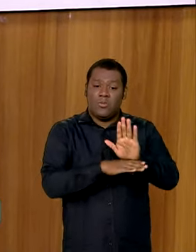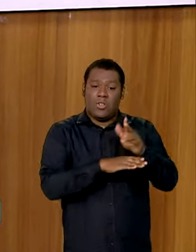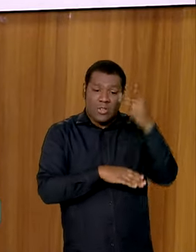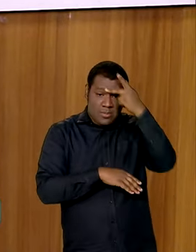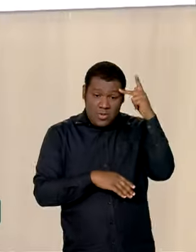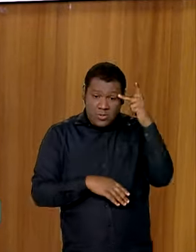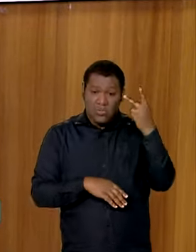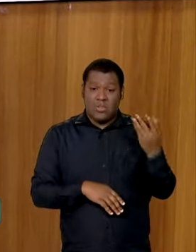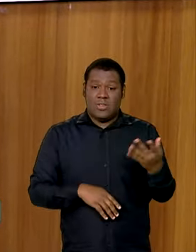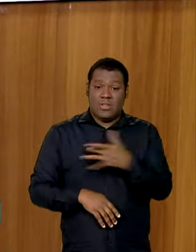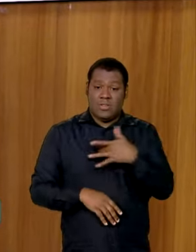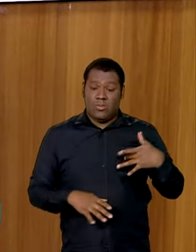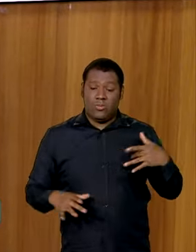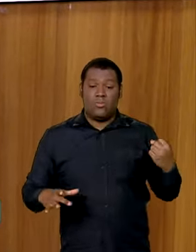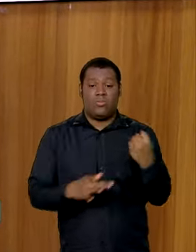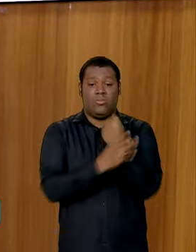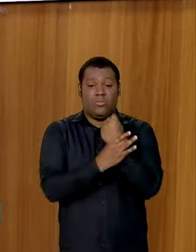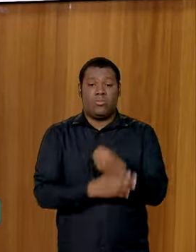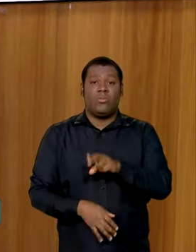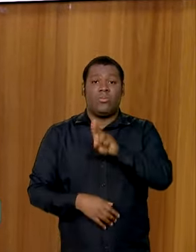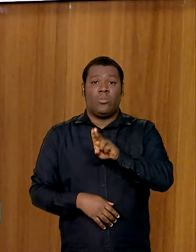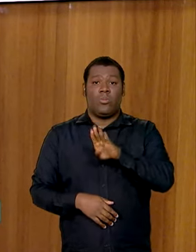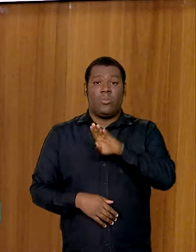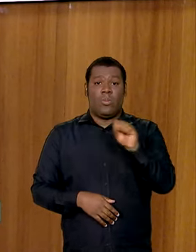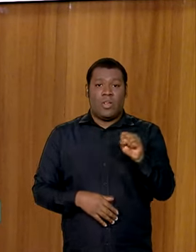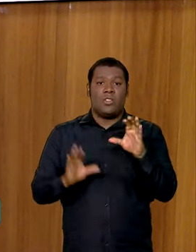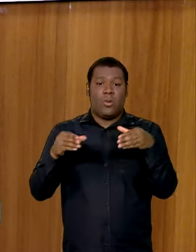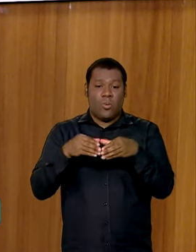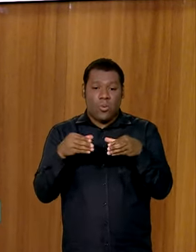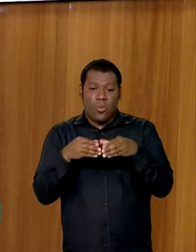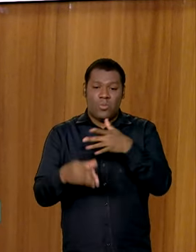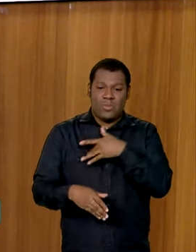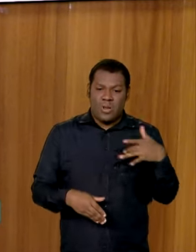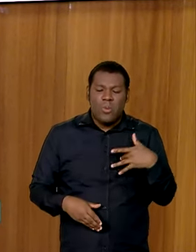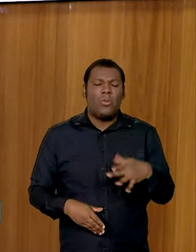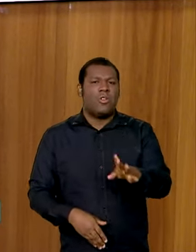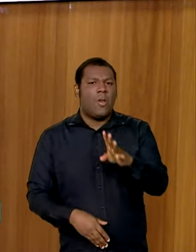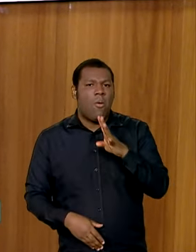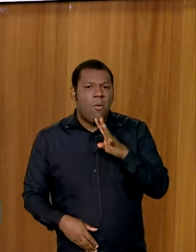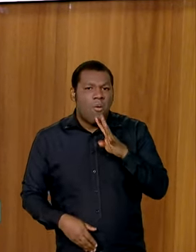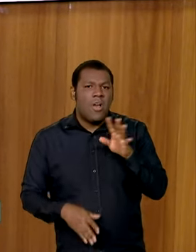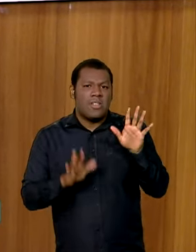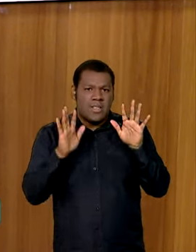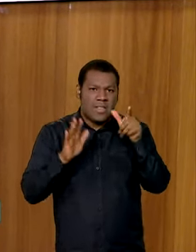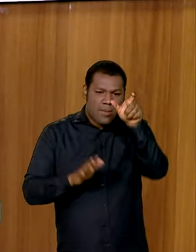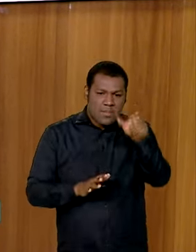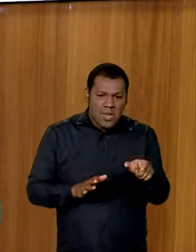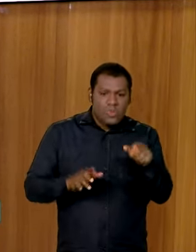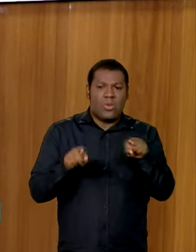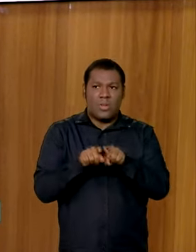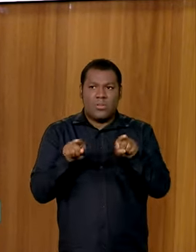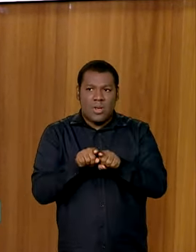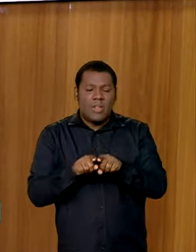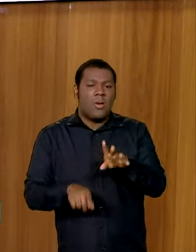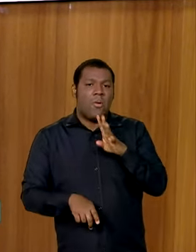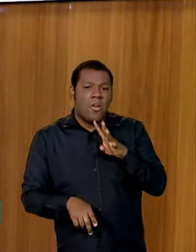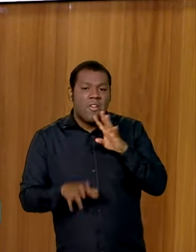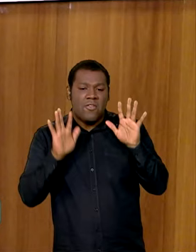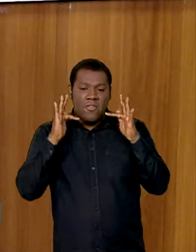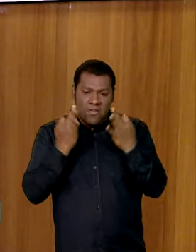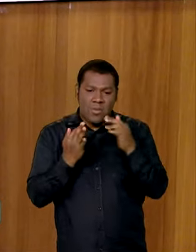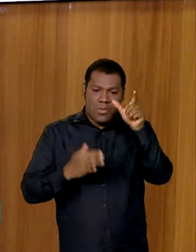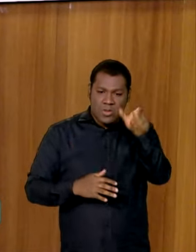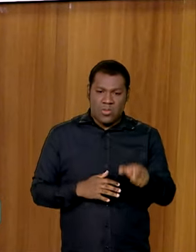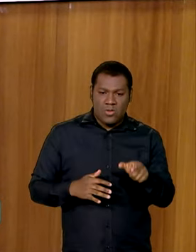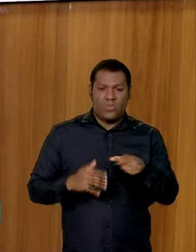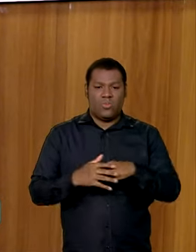da população. Na UBS, a equipe de saúde conhece a pessoa, conhece a família, acompanha ao longo do tempo, então consegue entender melhor a necessidade de